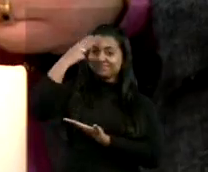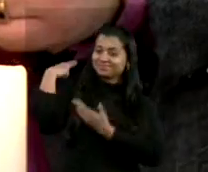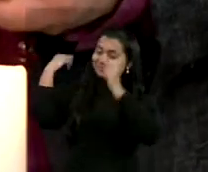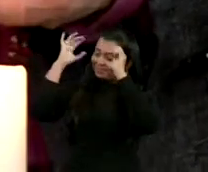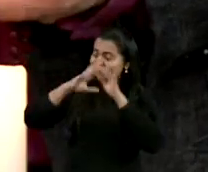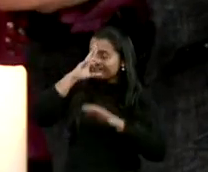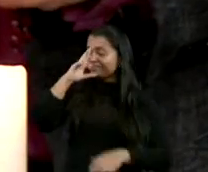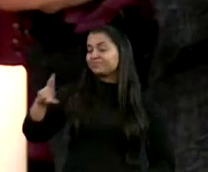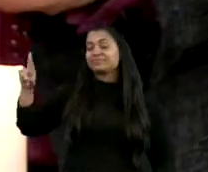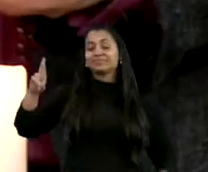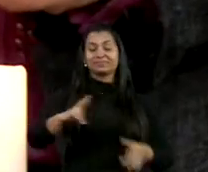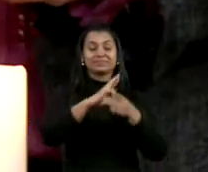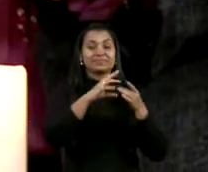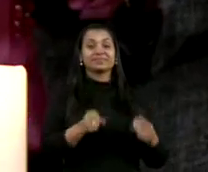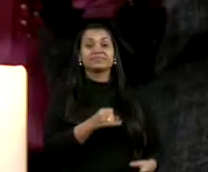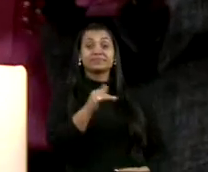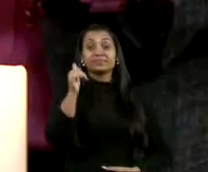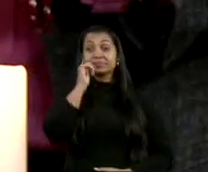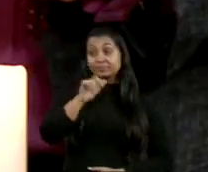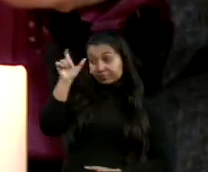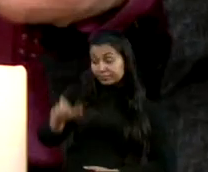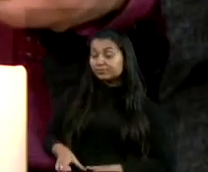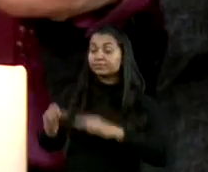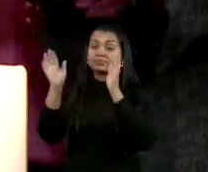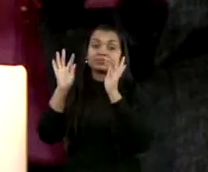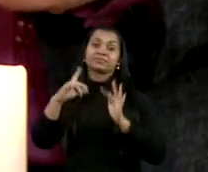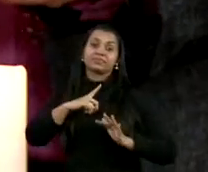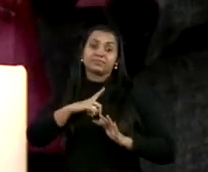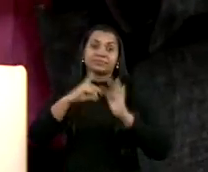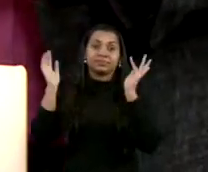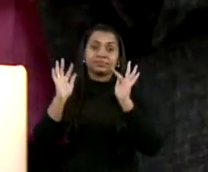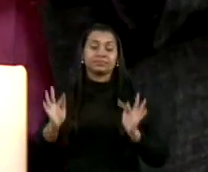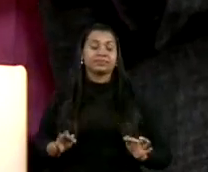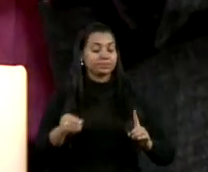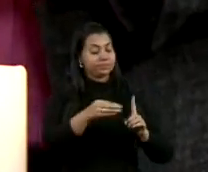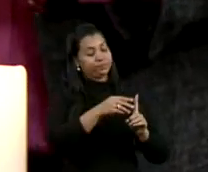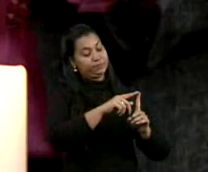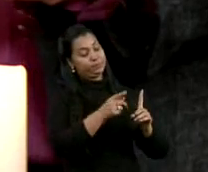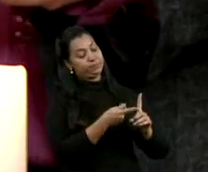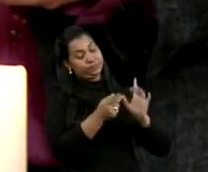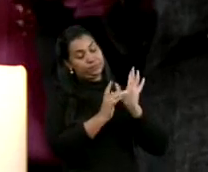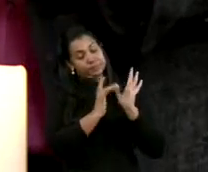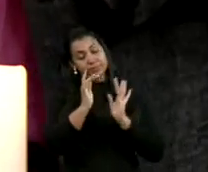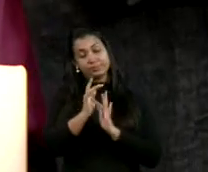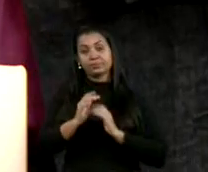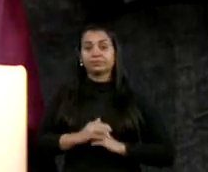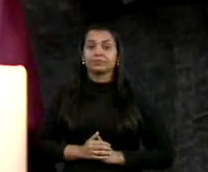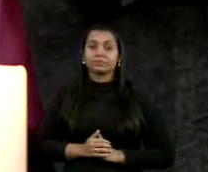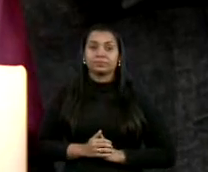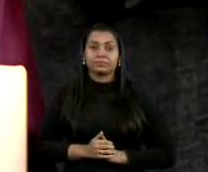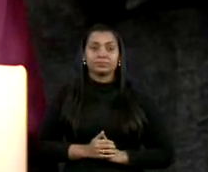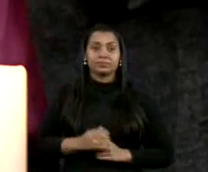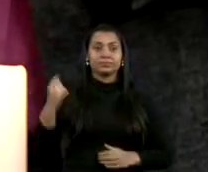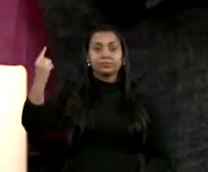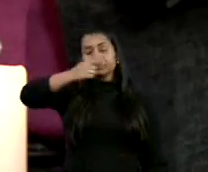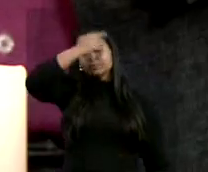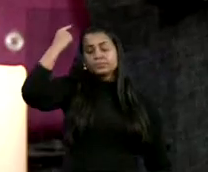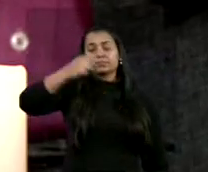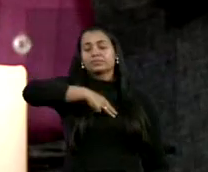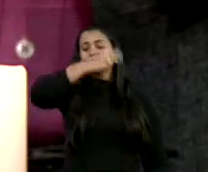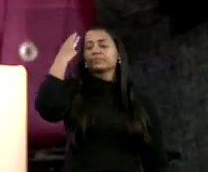Maria, cheia de graça, o Senhor é convosco. Bendita sois vós entre as mulheres e bendito é o fruto do vosso ventre,